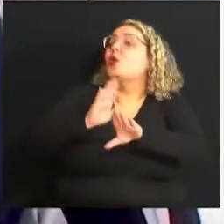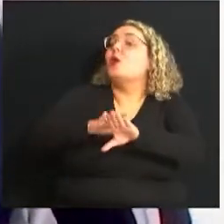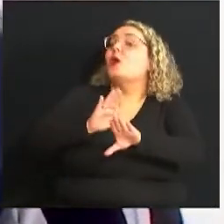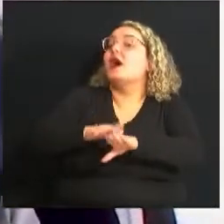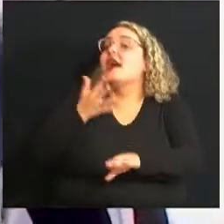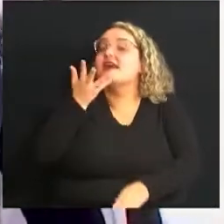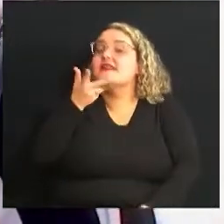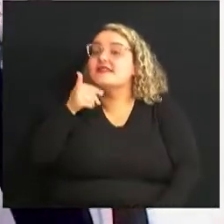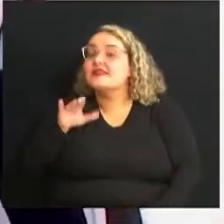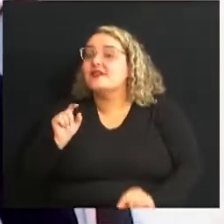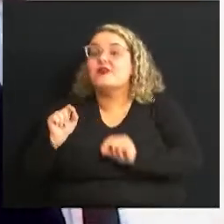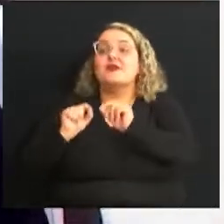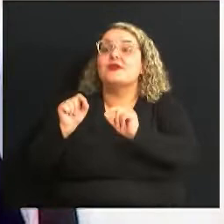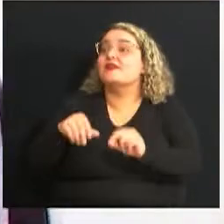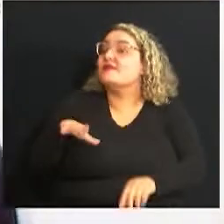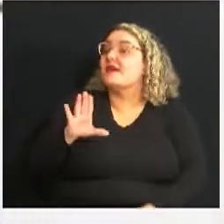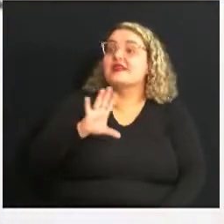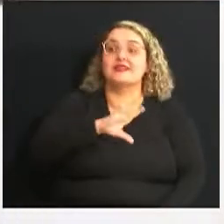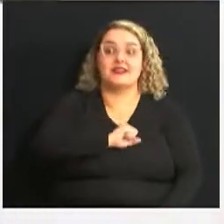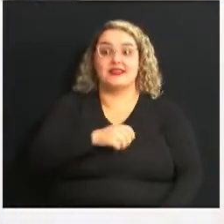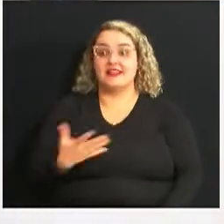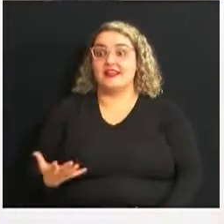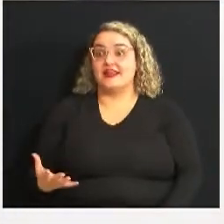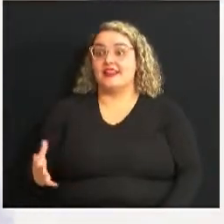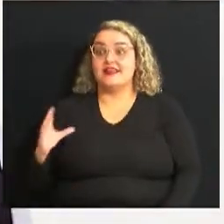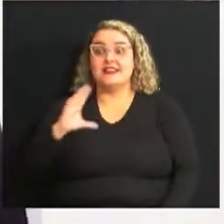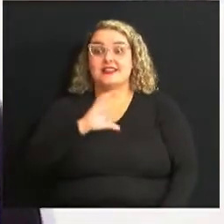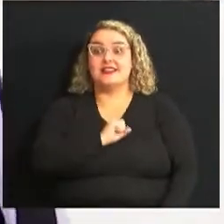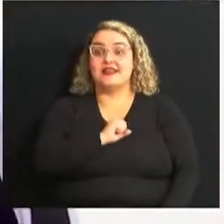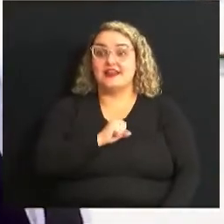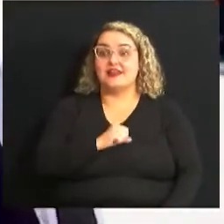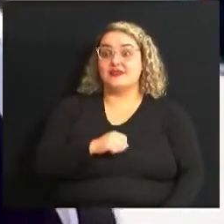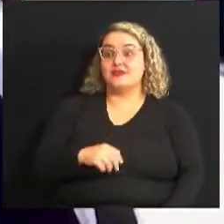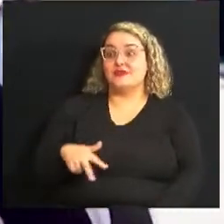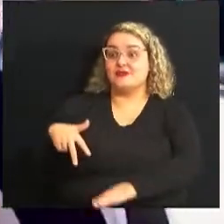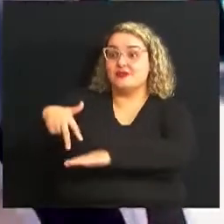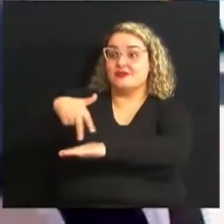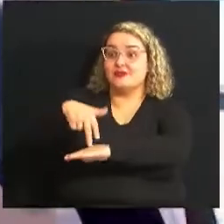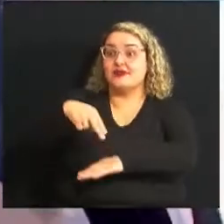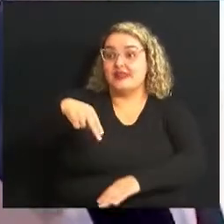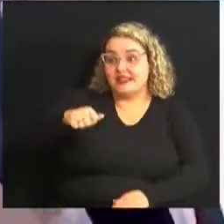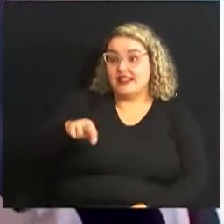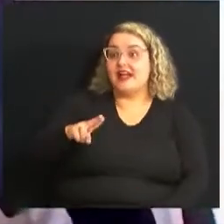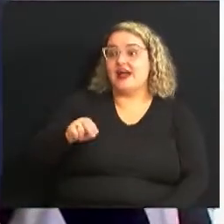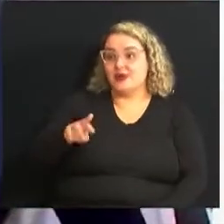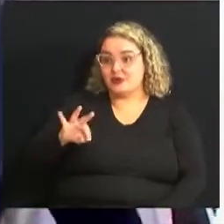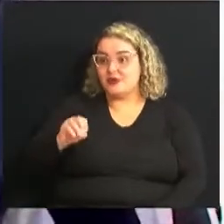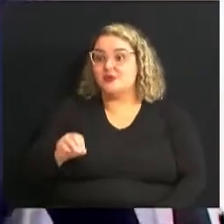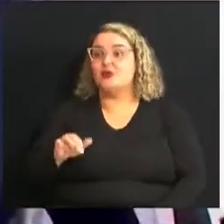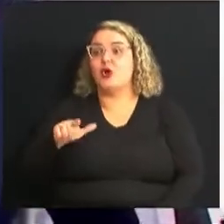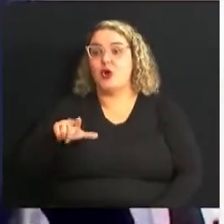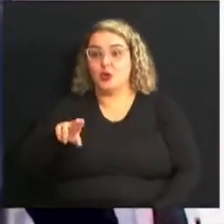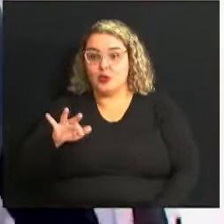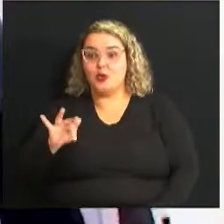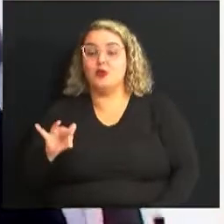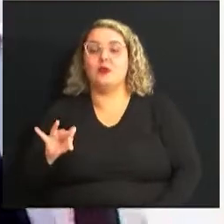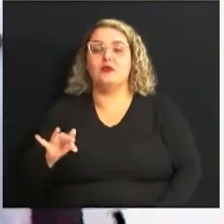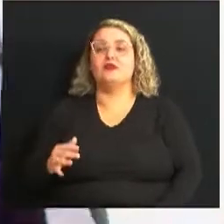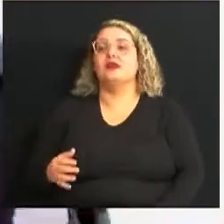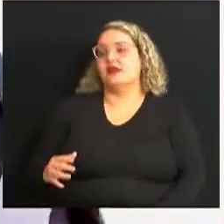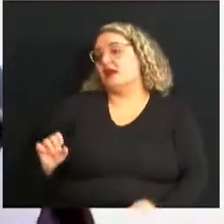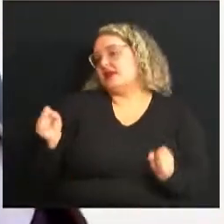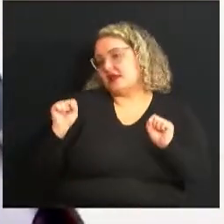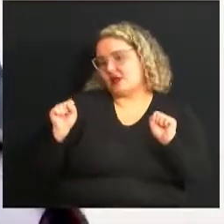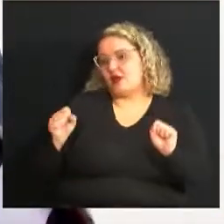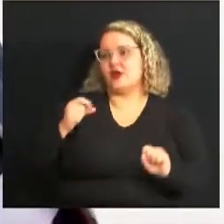crianças? O que mais elas gostaram aí? Elas gostaram muito dos personagens do Naruto, do Luffy, que é do personagem que eles gostam japoneses, né?